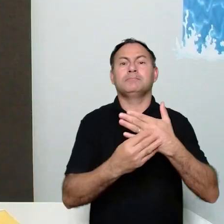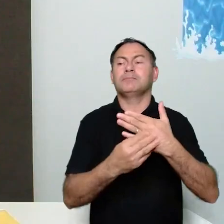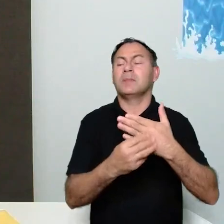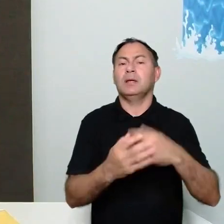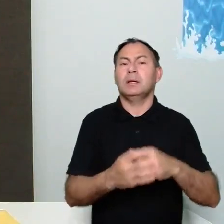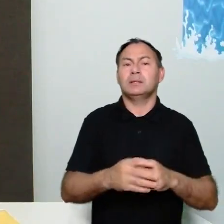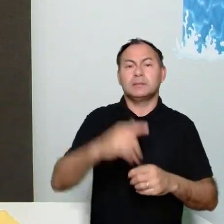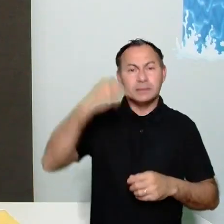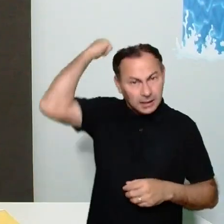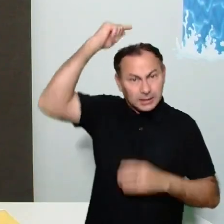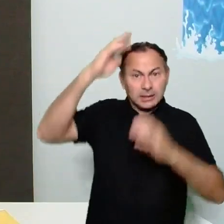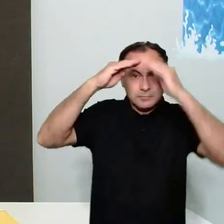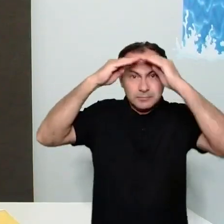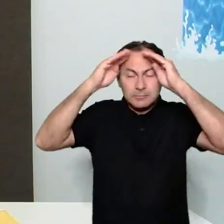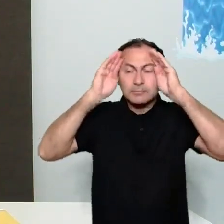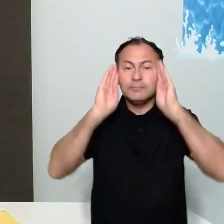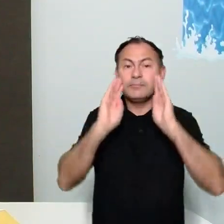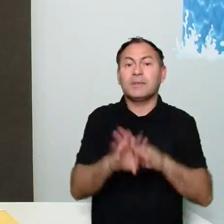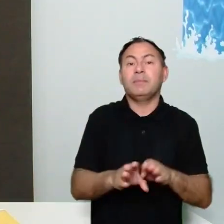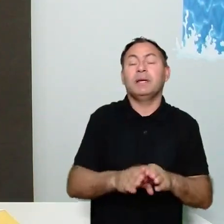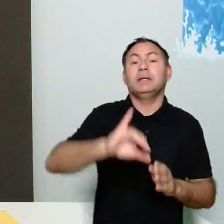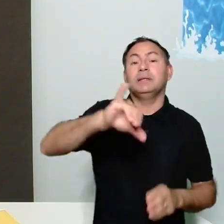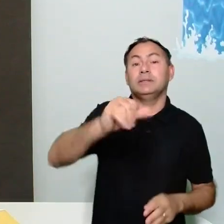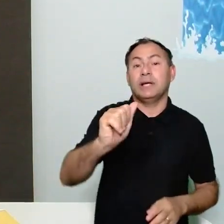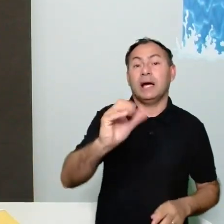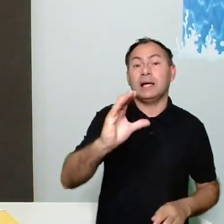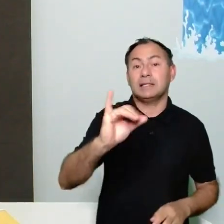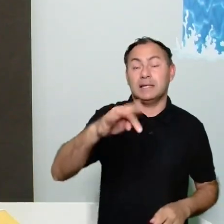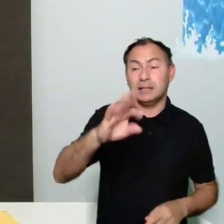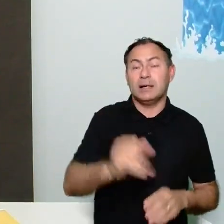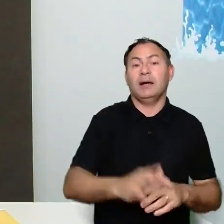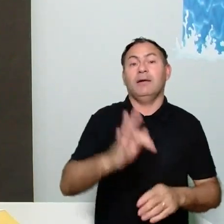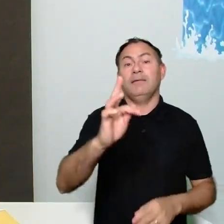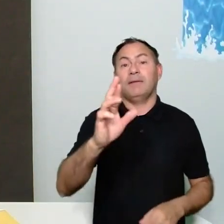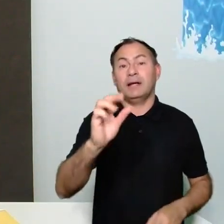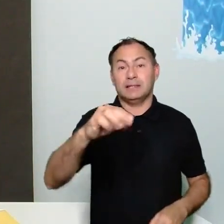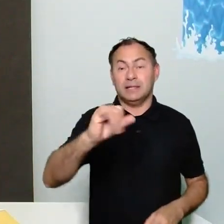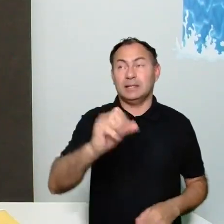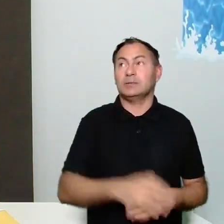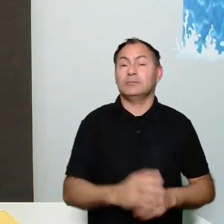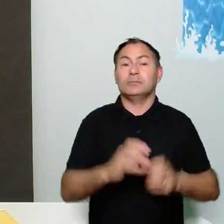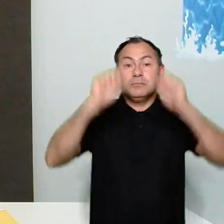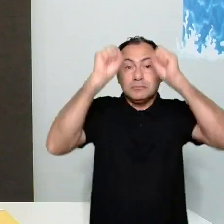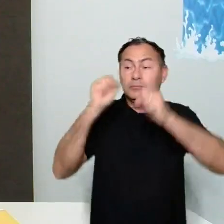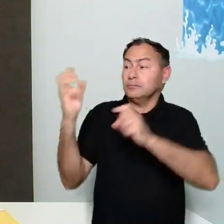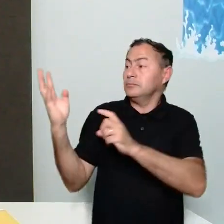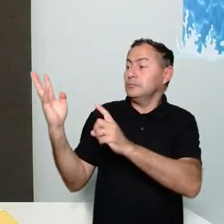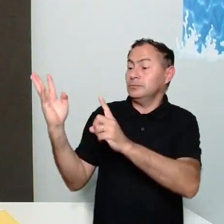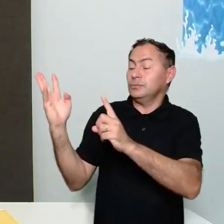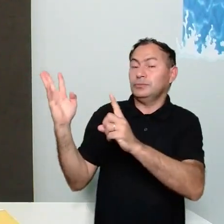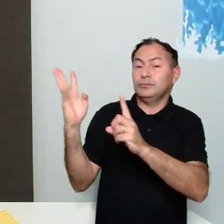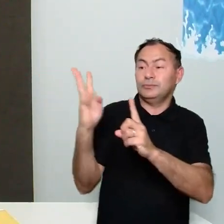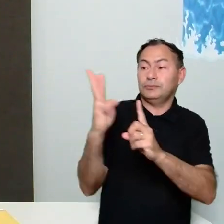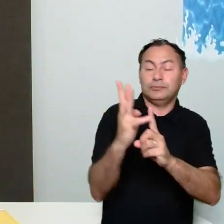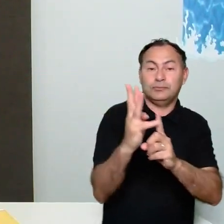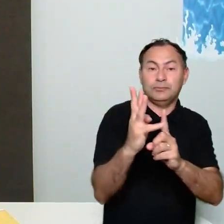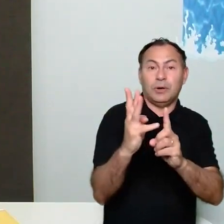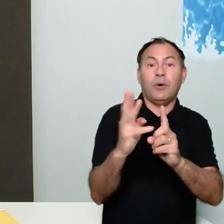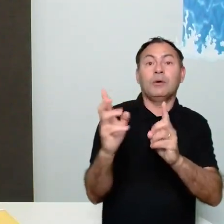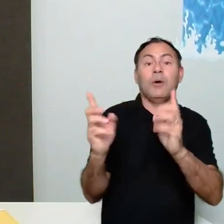Santa Tereza de Calcutá, Jacinta e Francisco, testemunhas das aparições de Fátima,